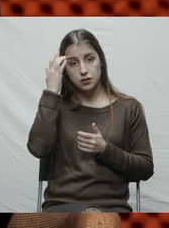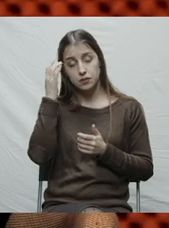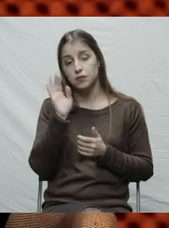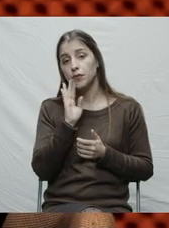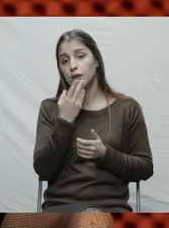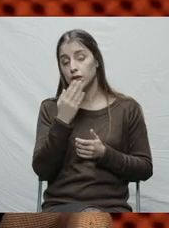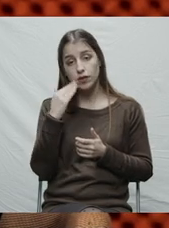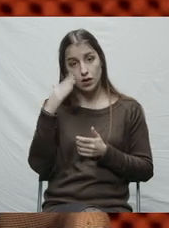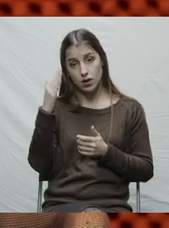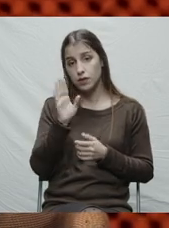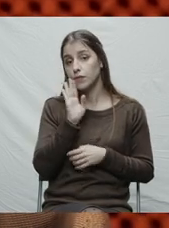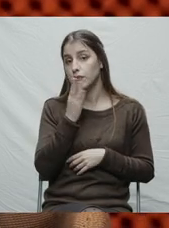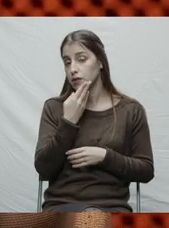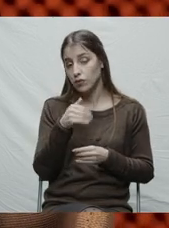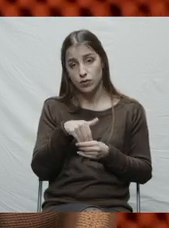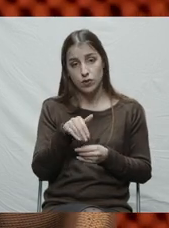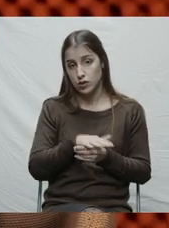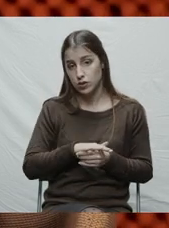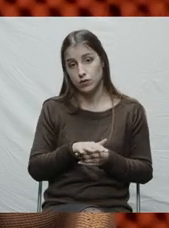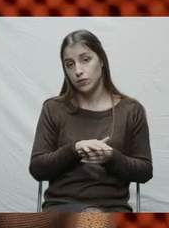das idades e dos contextos, mas